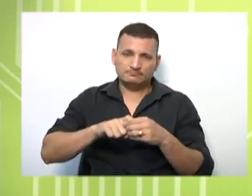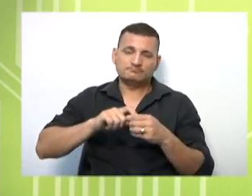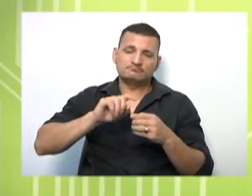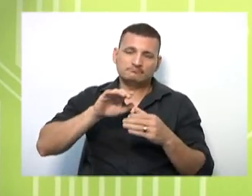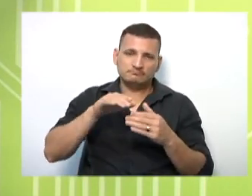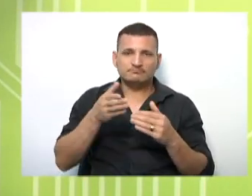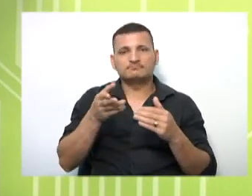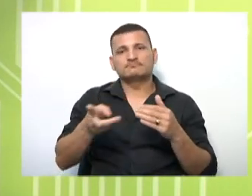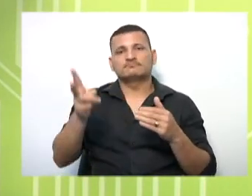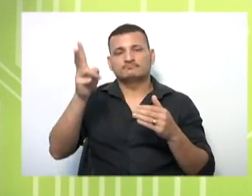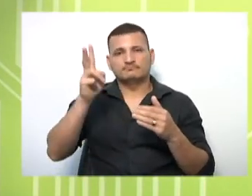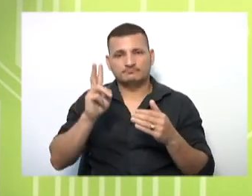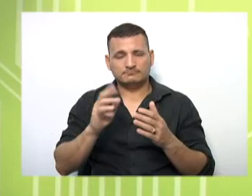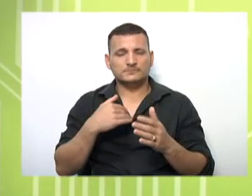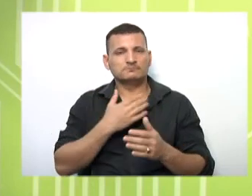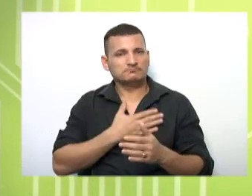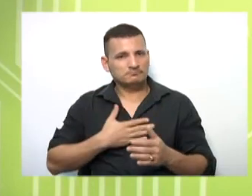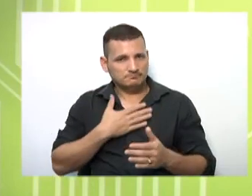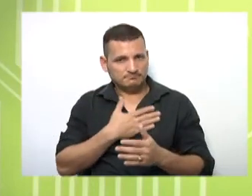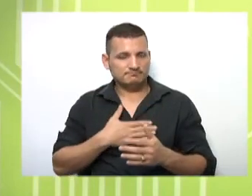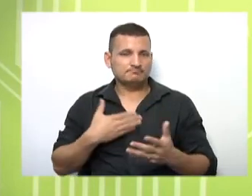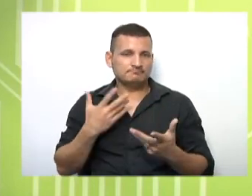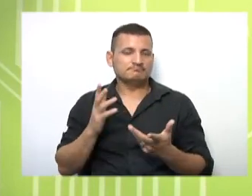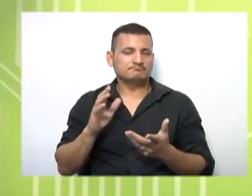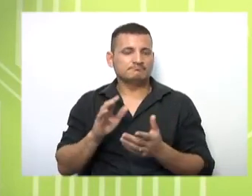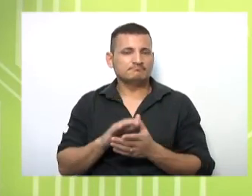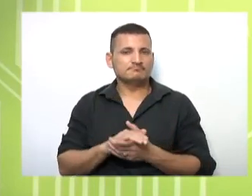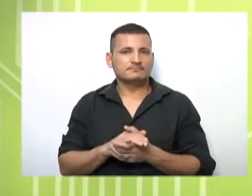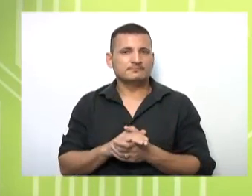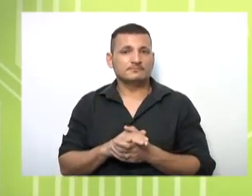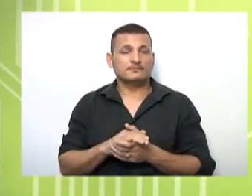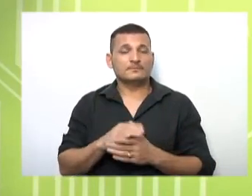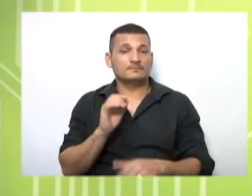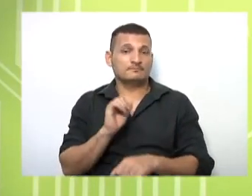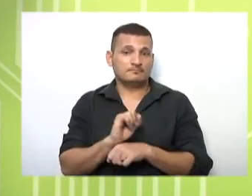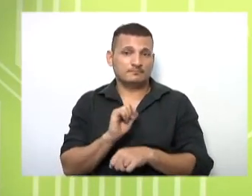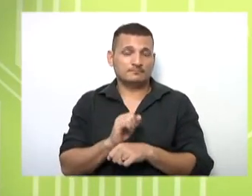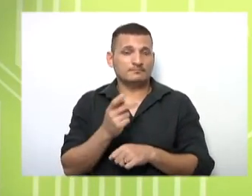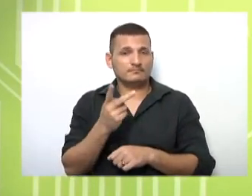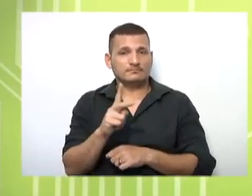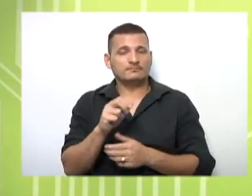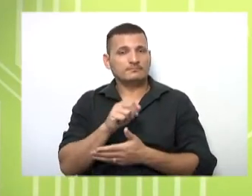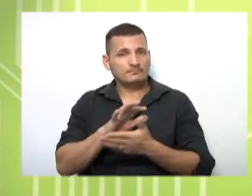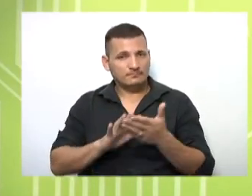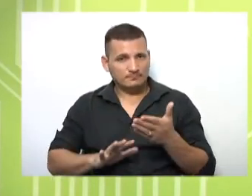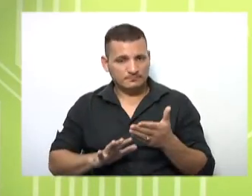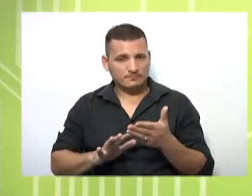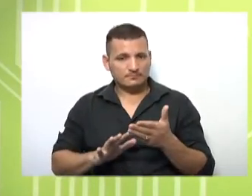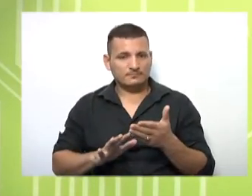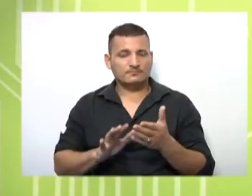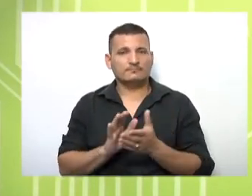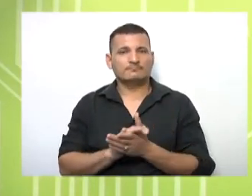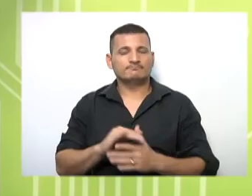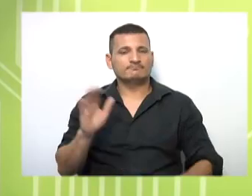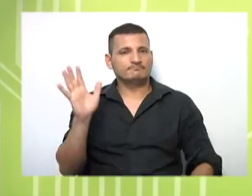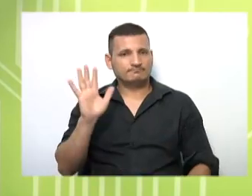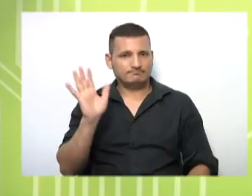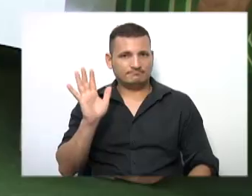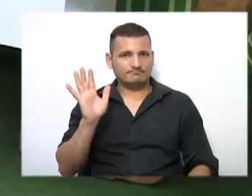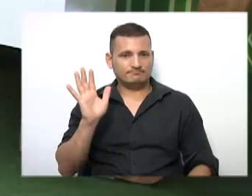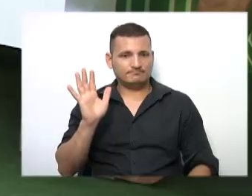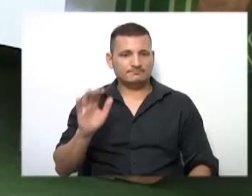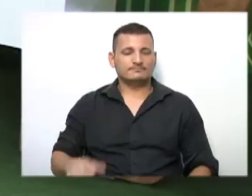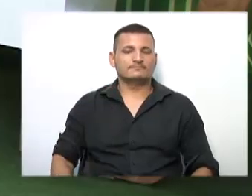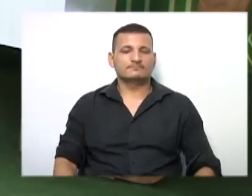nela. Foi um grande prazer, uma grande honra para nós. Aguardamos suas atividades e até a próxima.